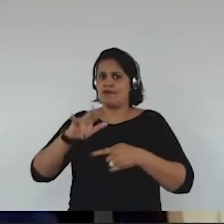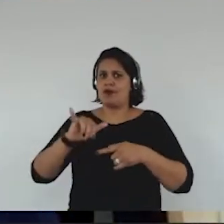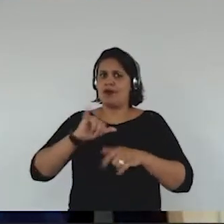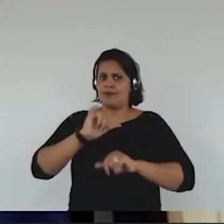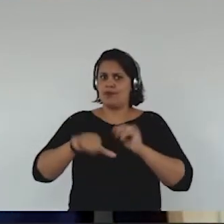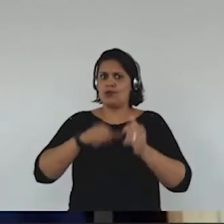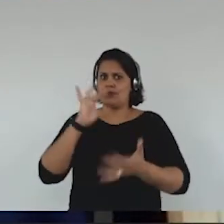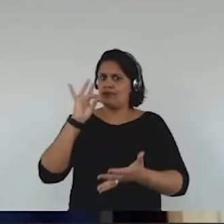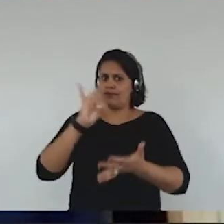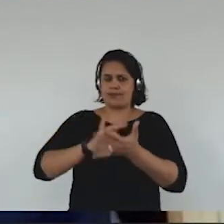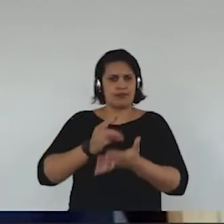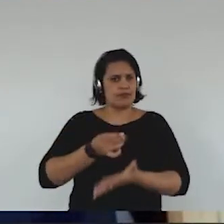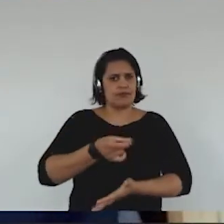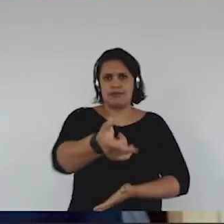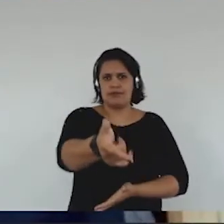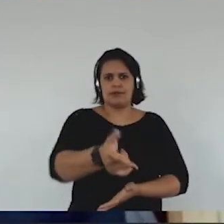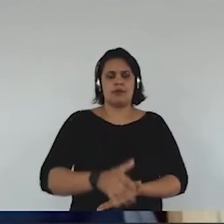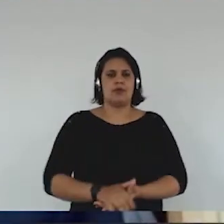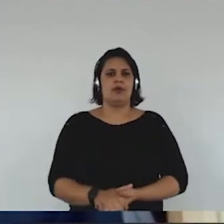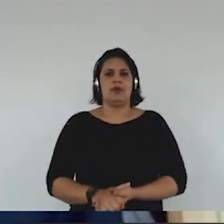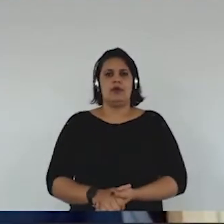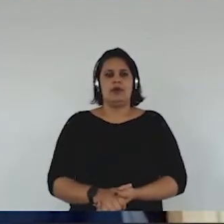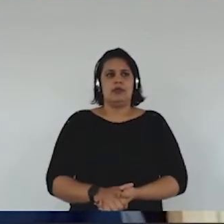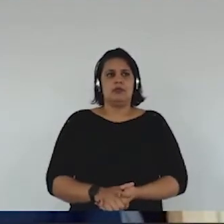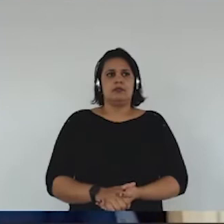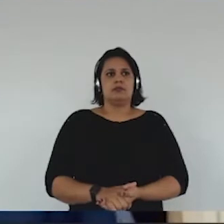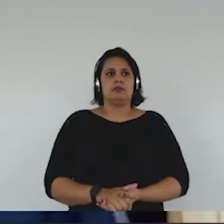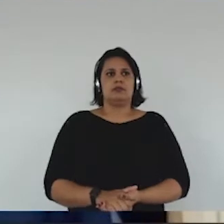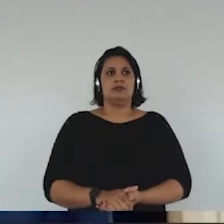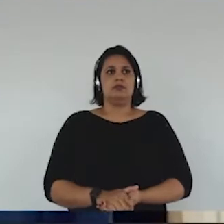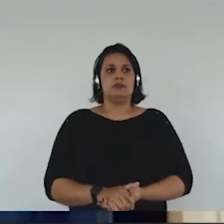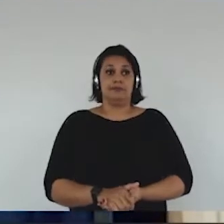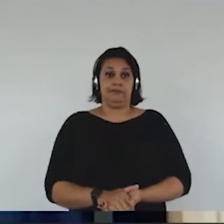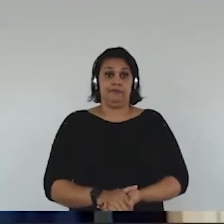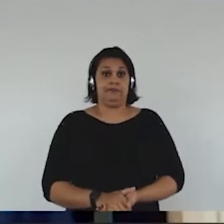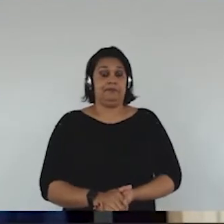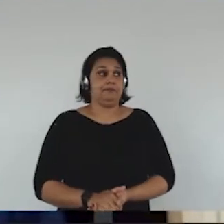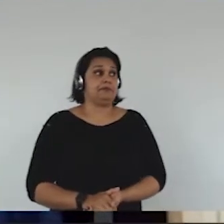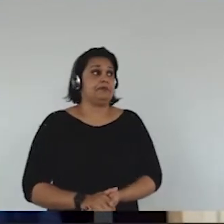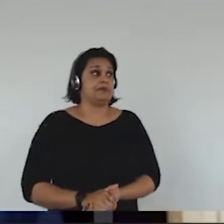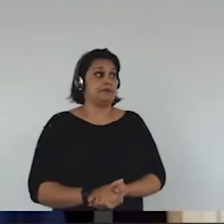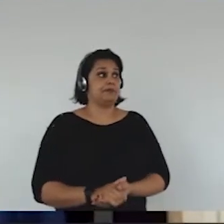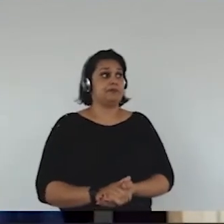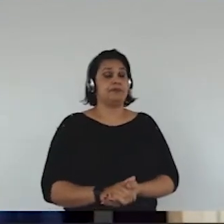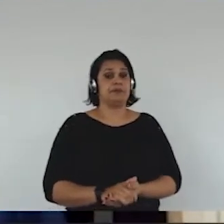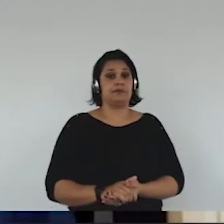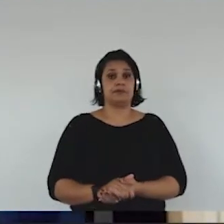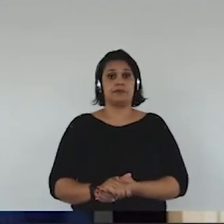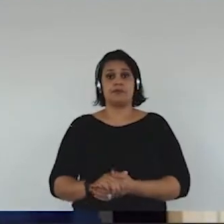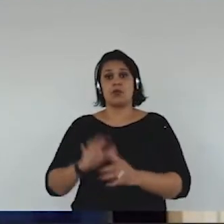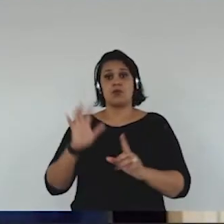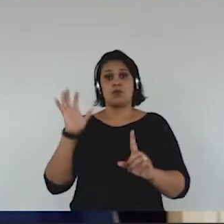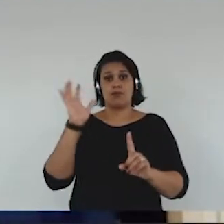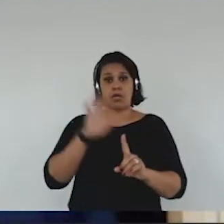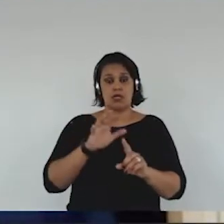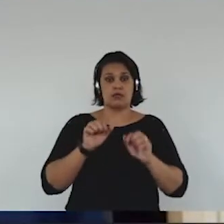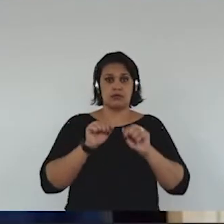no comportamento social. O impacto da pandemia nas instituições de justiça, ela não poderia ser